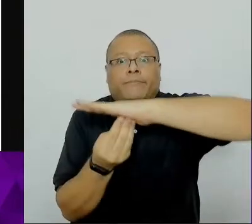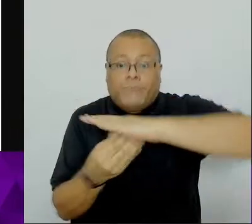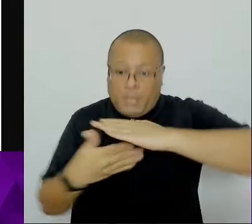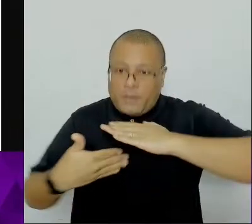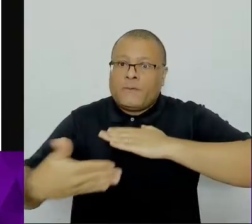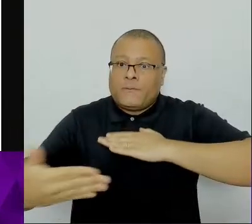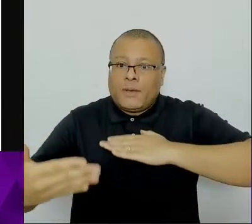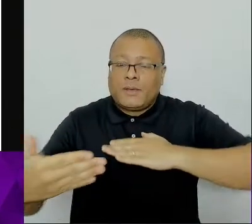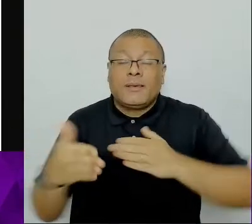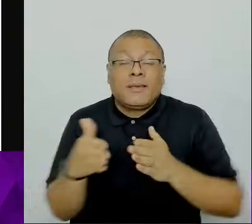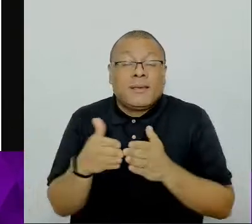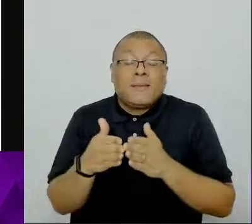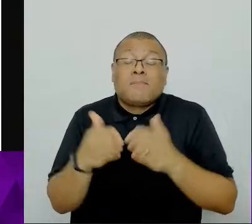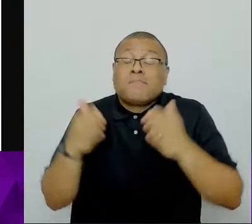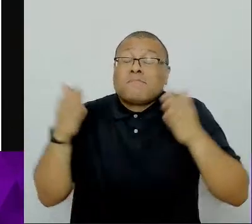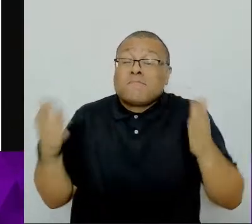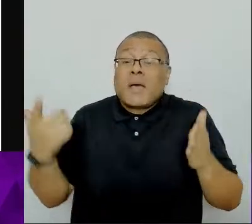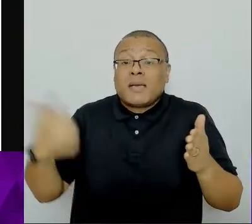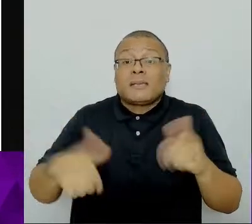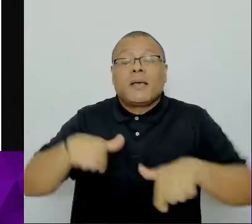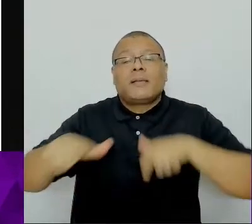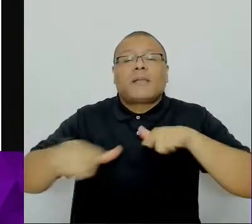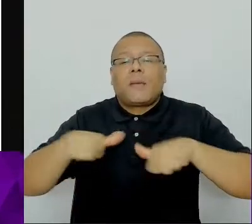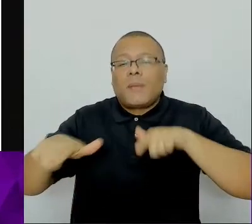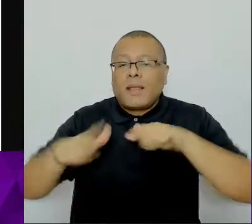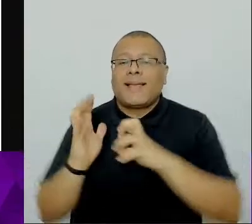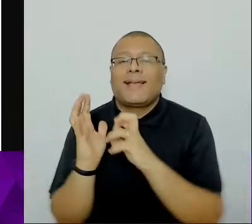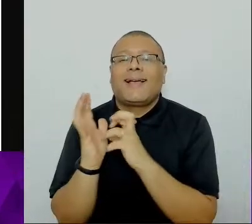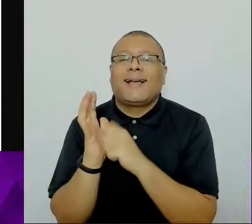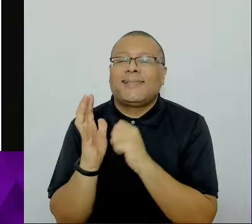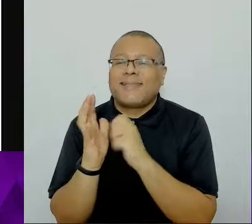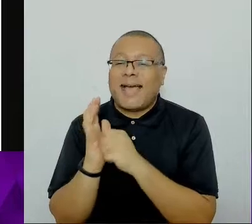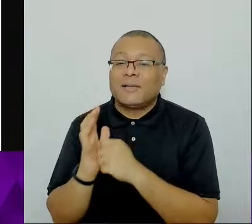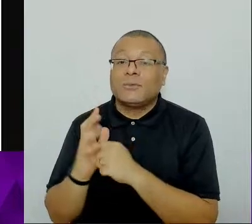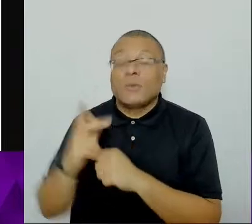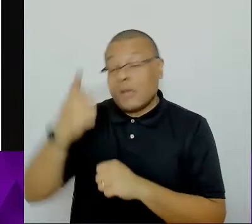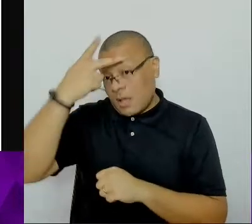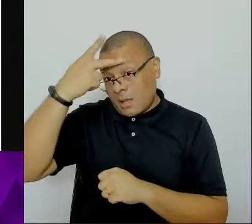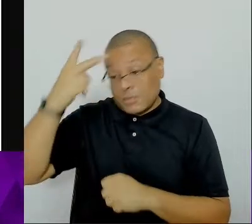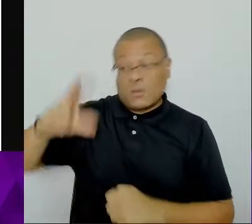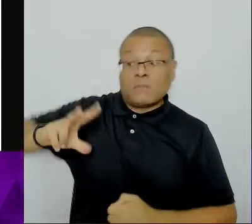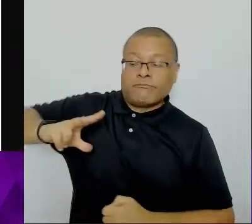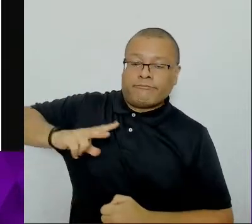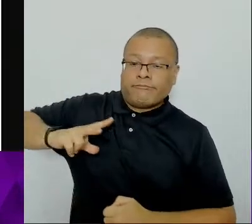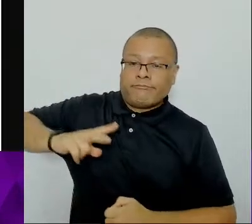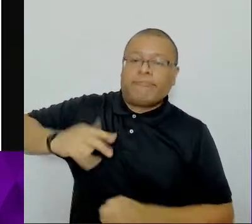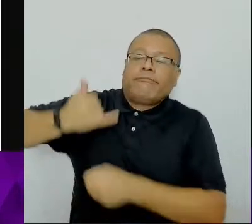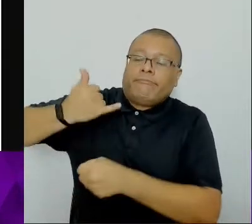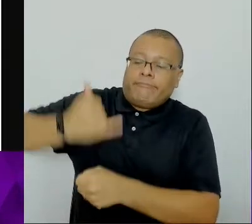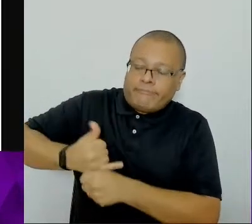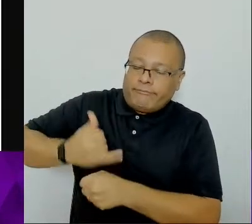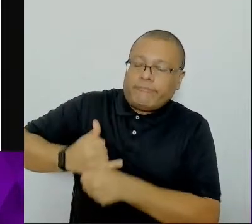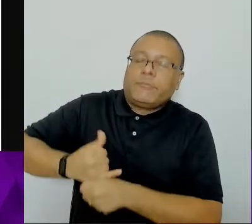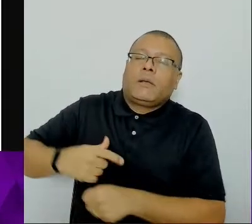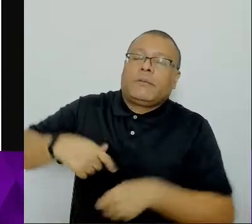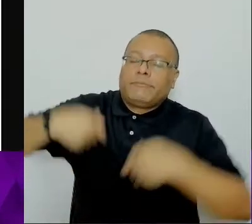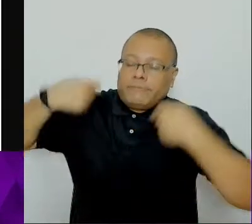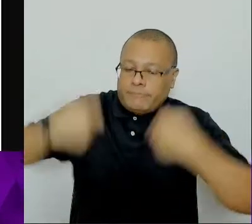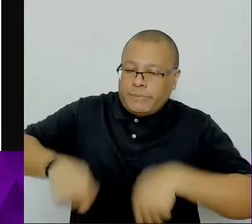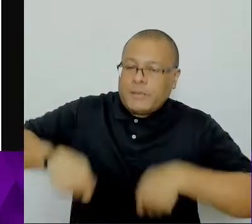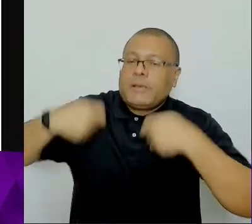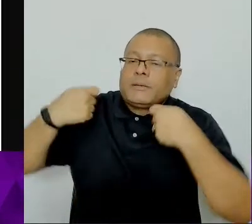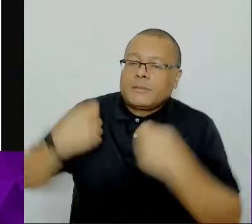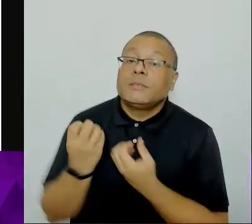E, em geral, a gente está trabalhando com dados que são proprietários, dados que exigem privacidade